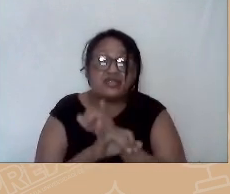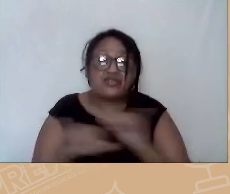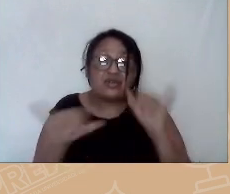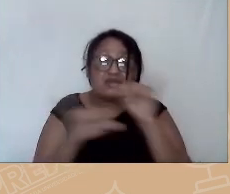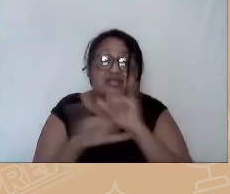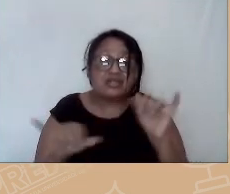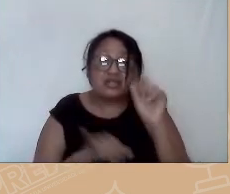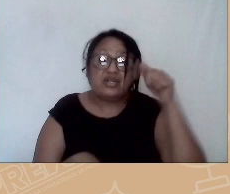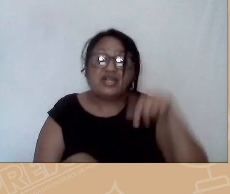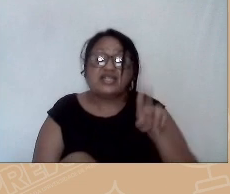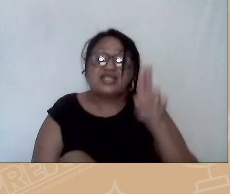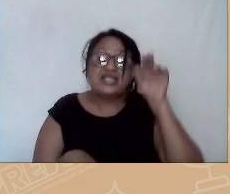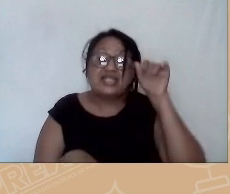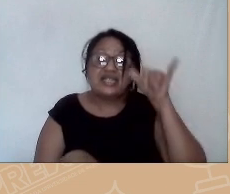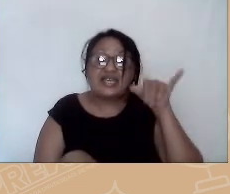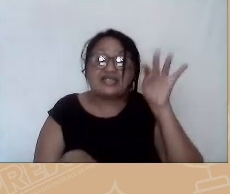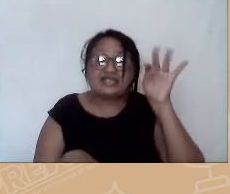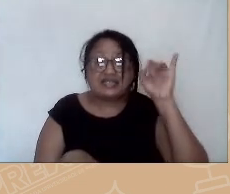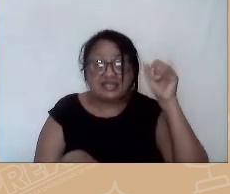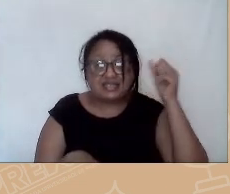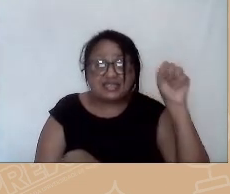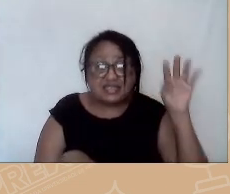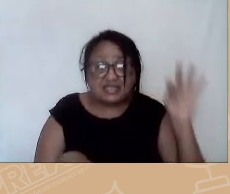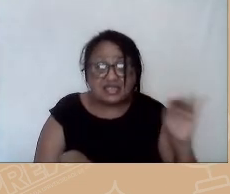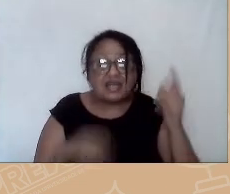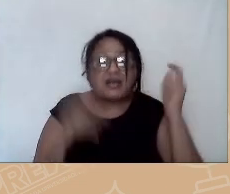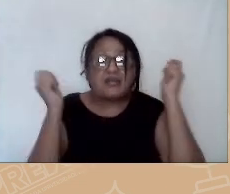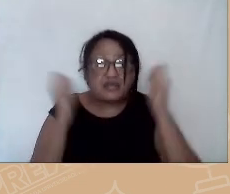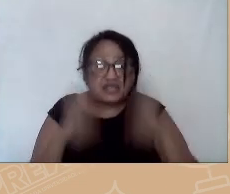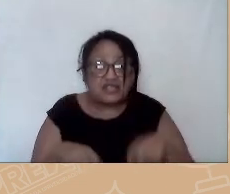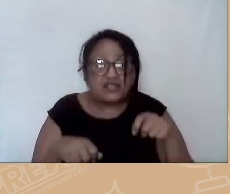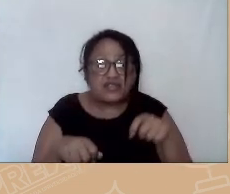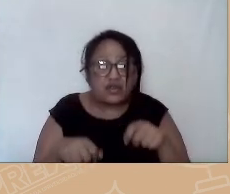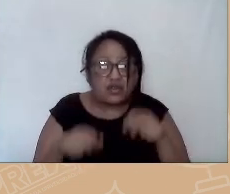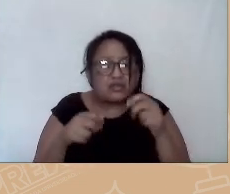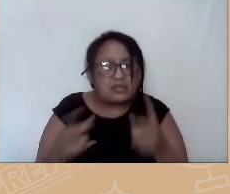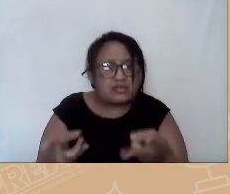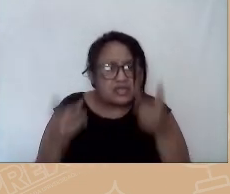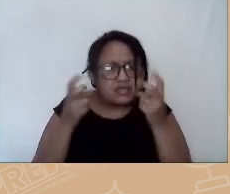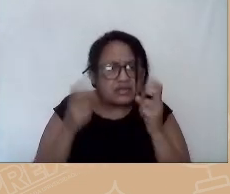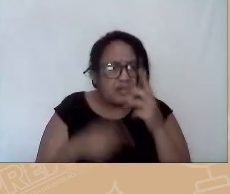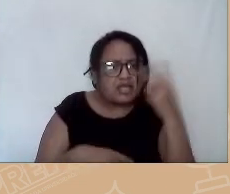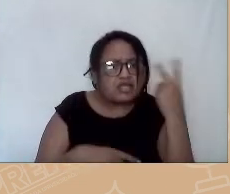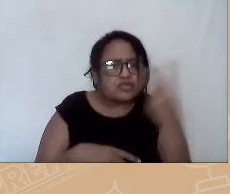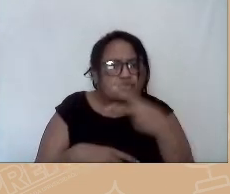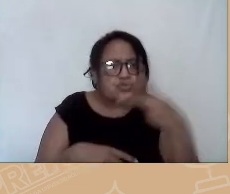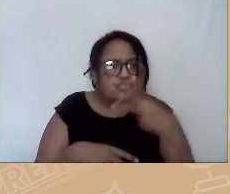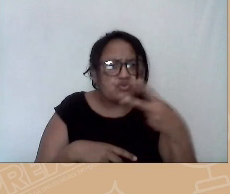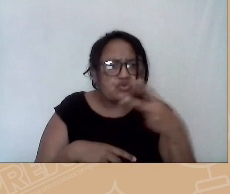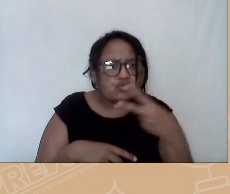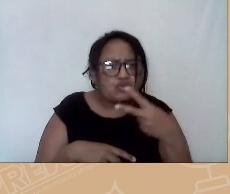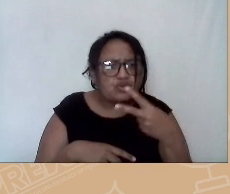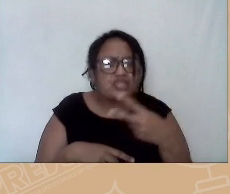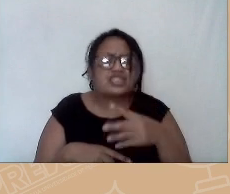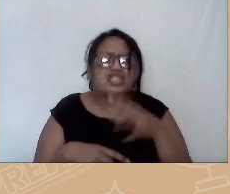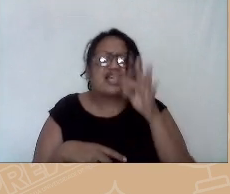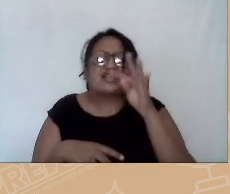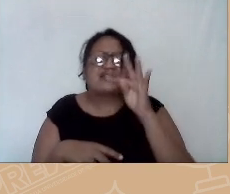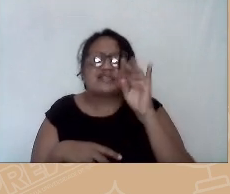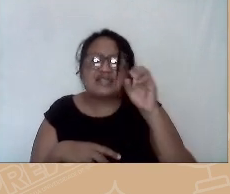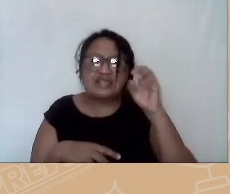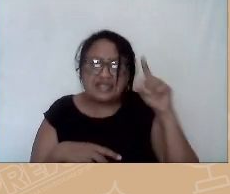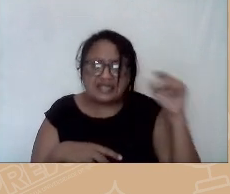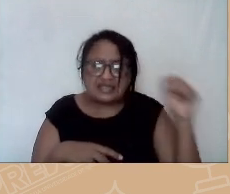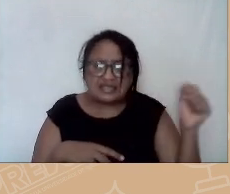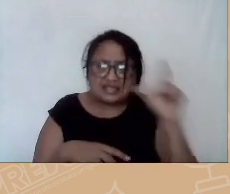notar duas tendências literárias uma ligada ao momento medieval da literatura de informação e outra ligada à